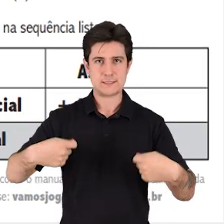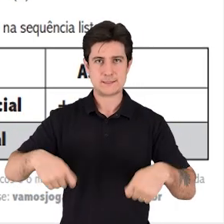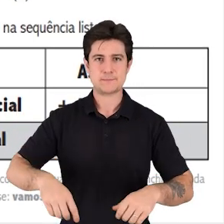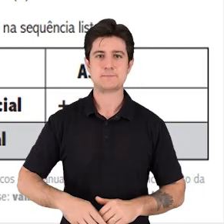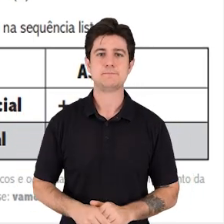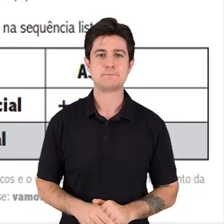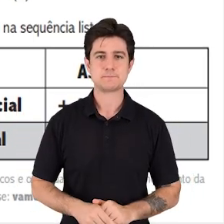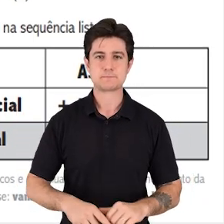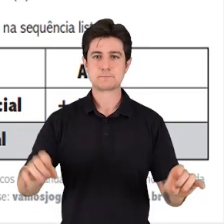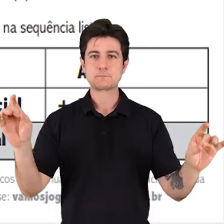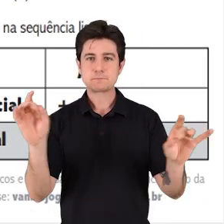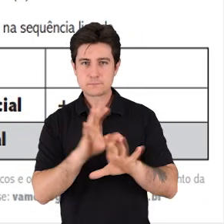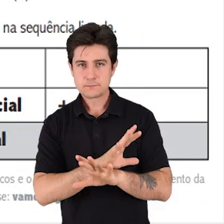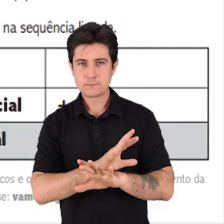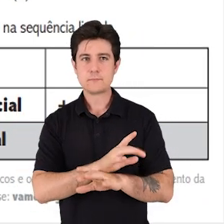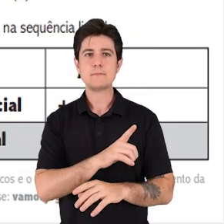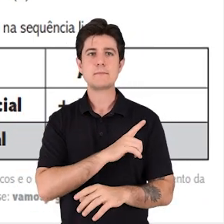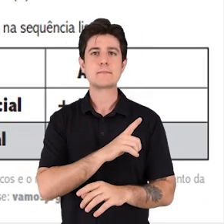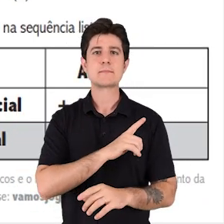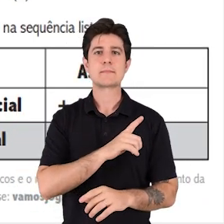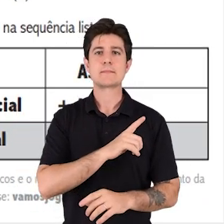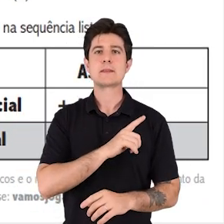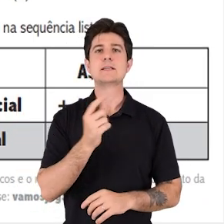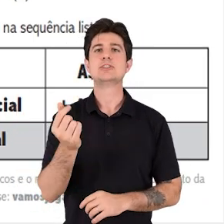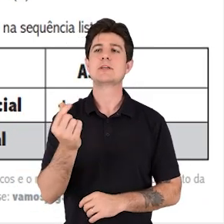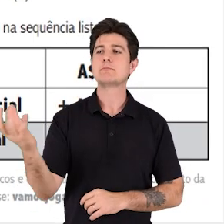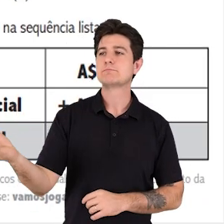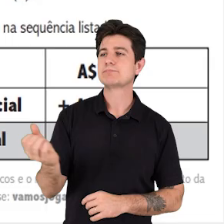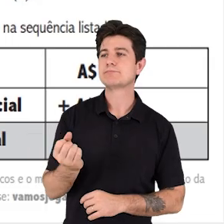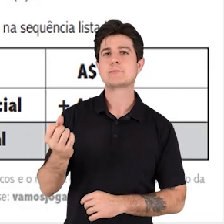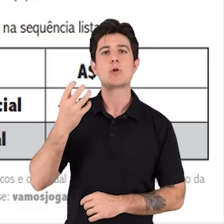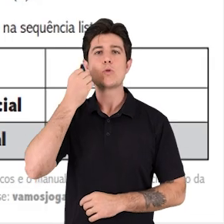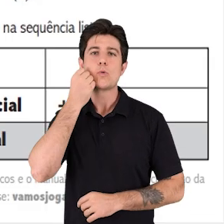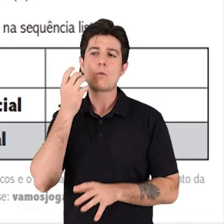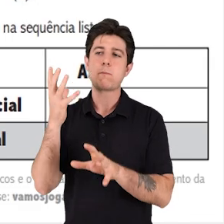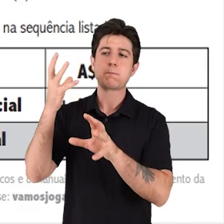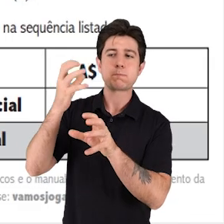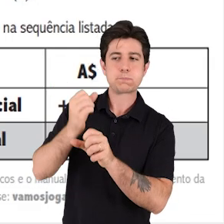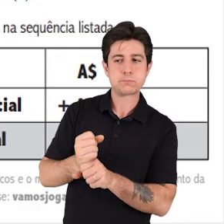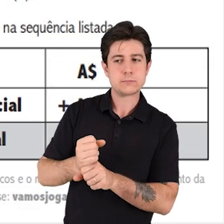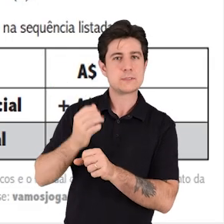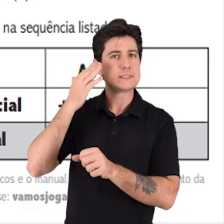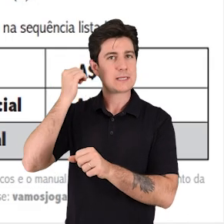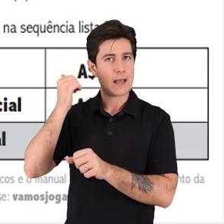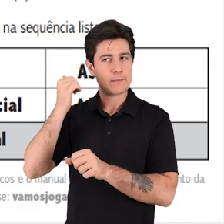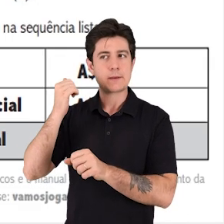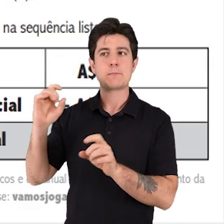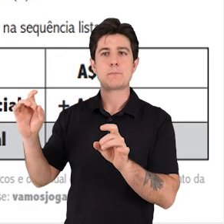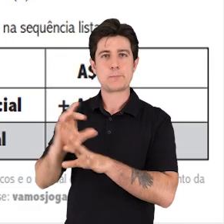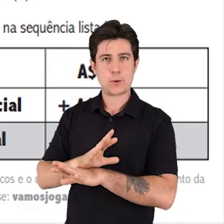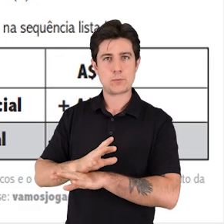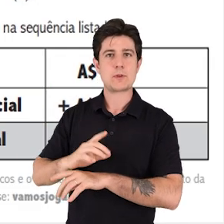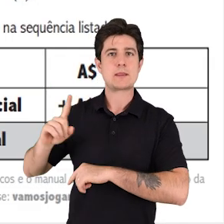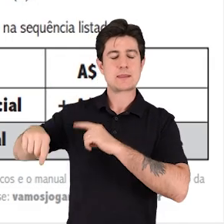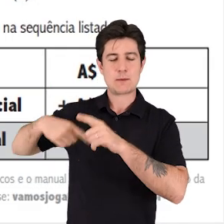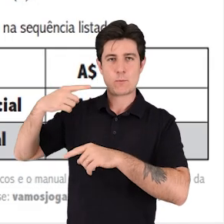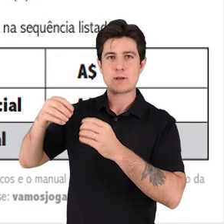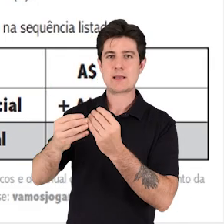tabela. Feito isso, deverá calcular a receita e o resultado, antes de passar para as cartas desafio.